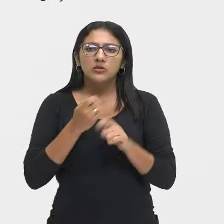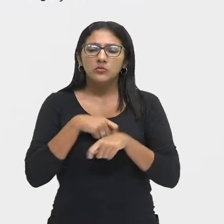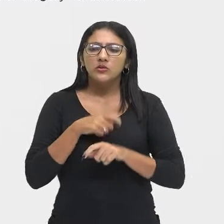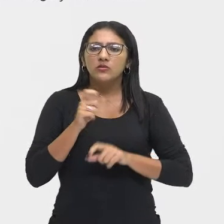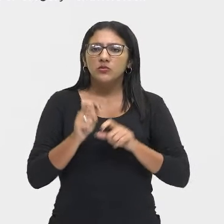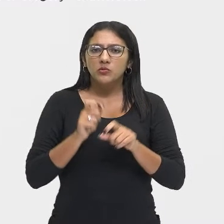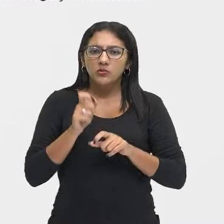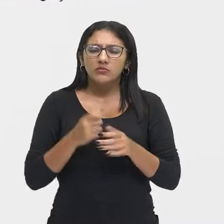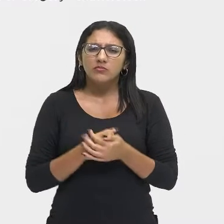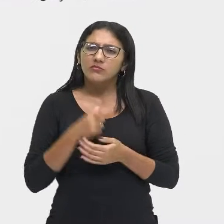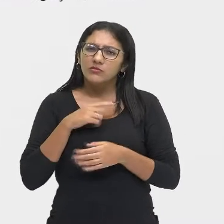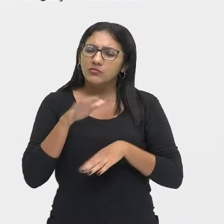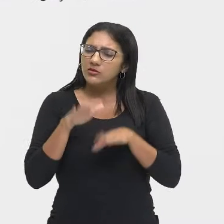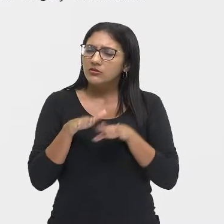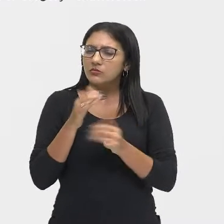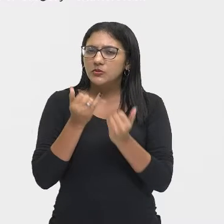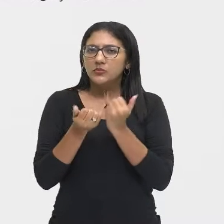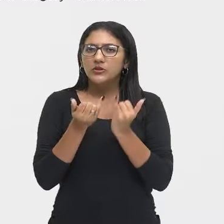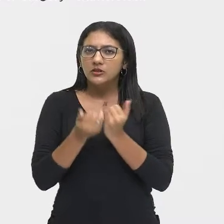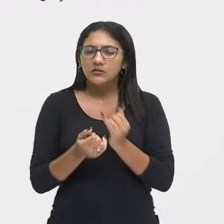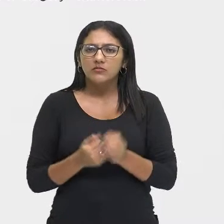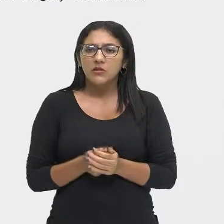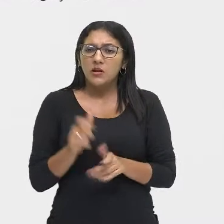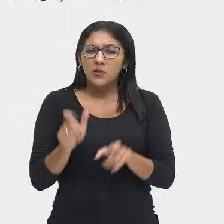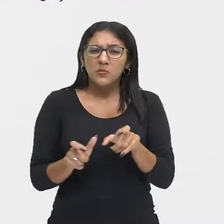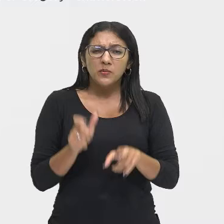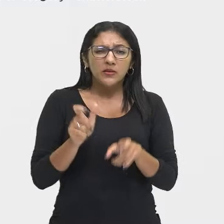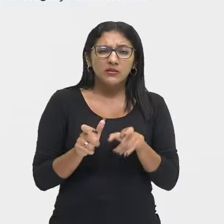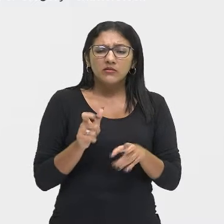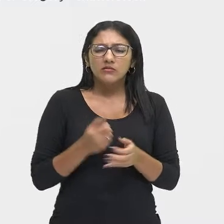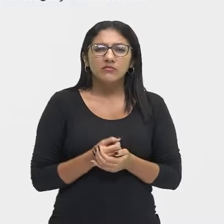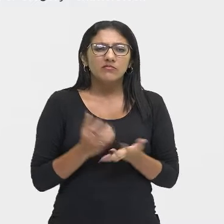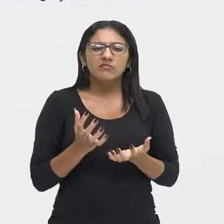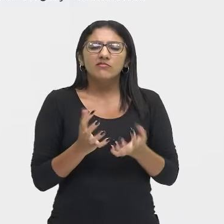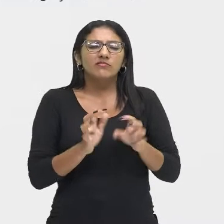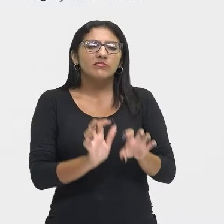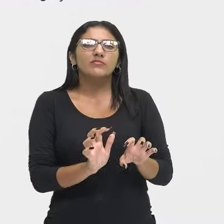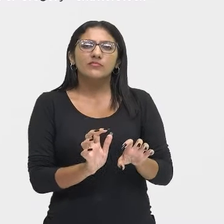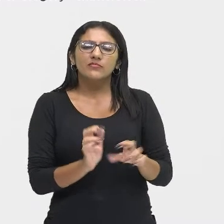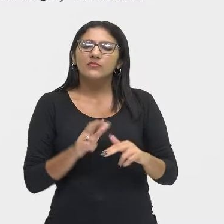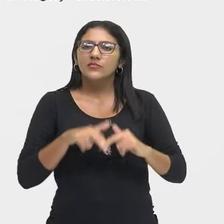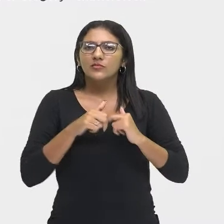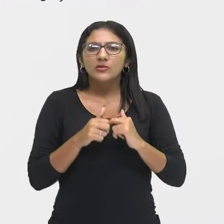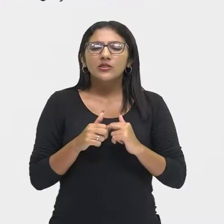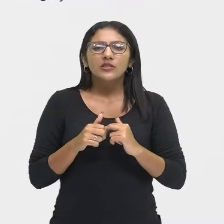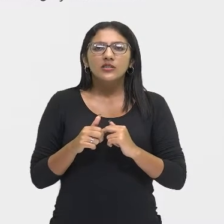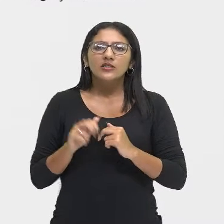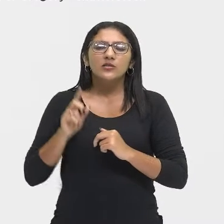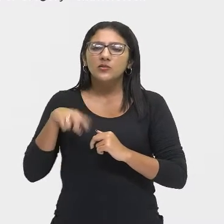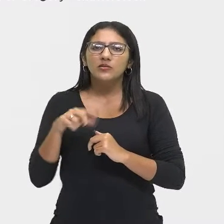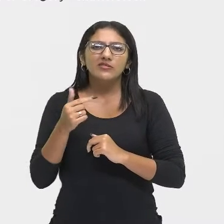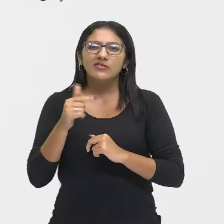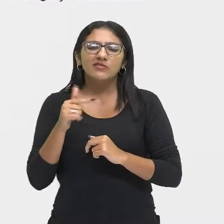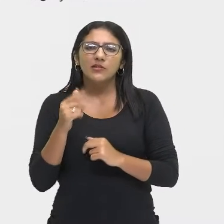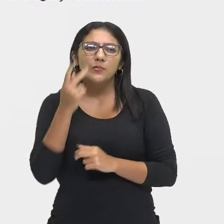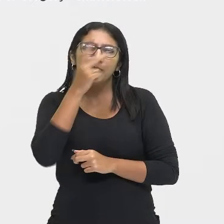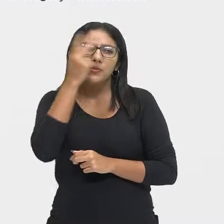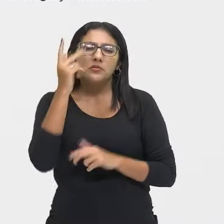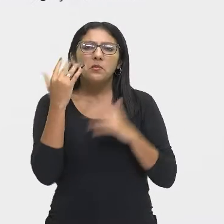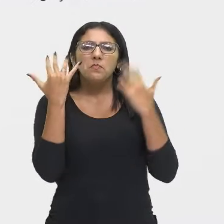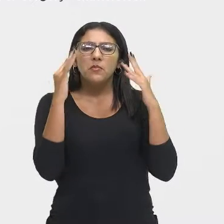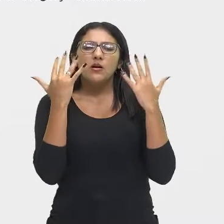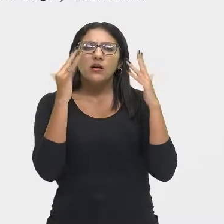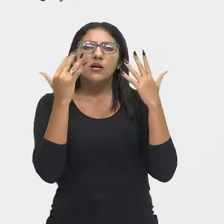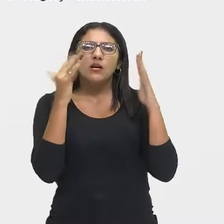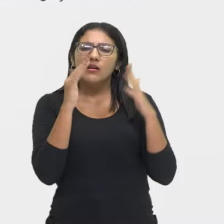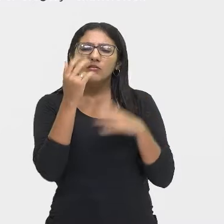ele é mais ou menos isso, né? As pessoas deixaram de segui-lo, então por isso ele não tem plateia, né? Ele não tem pessoas